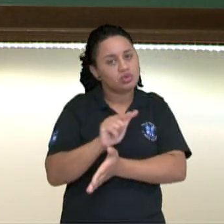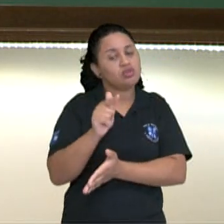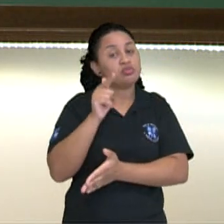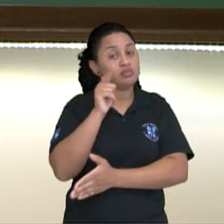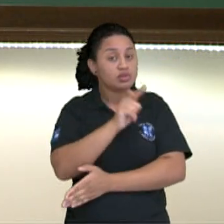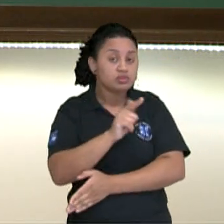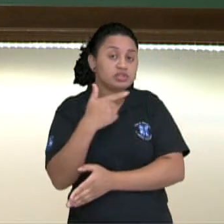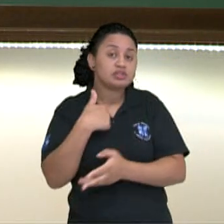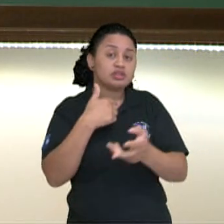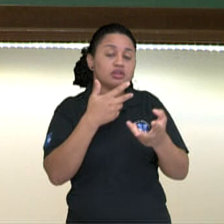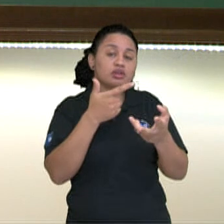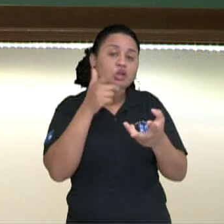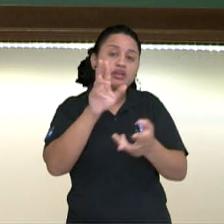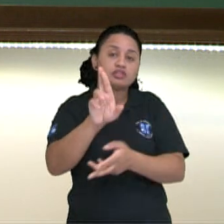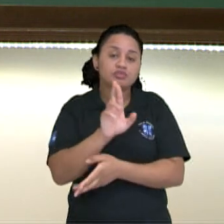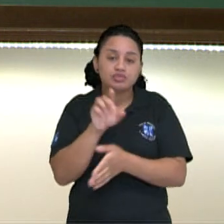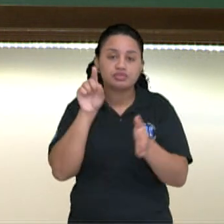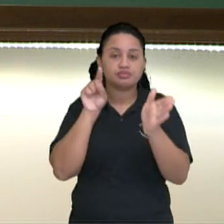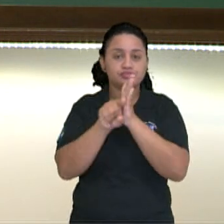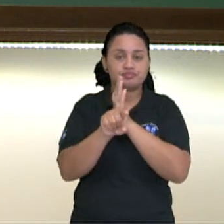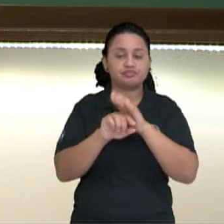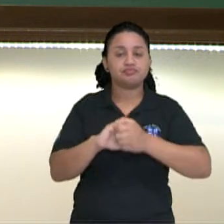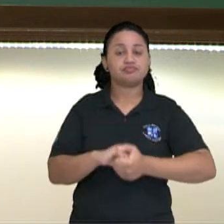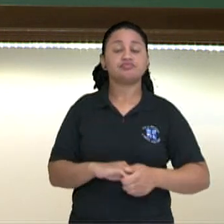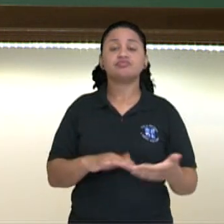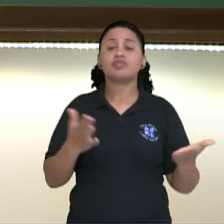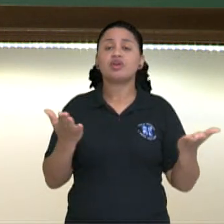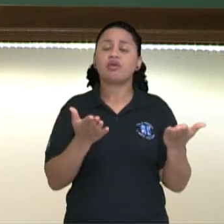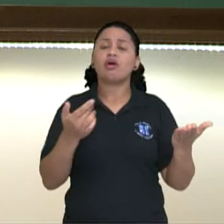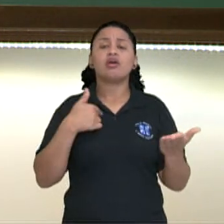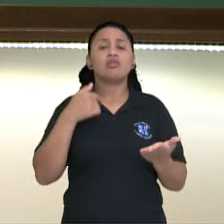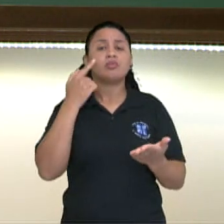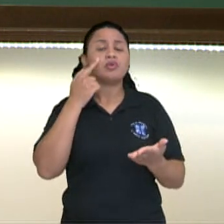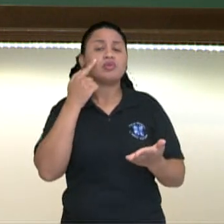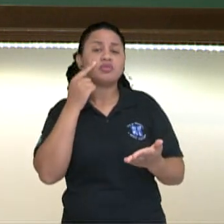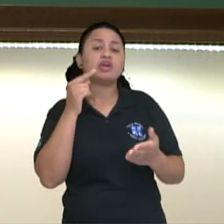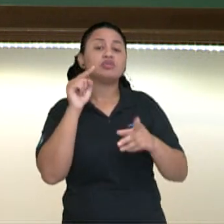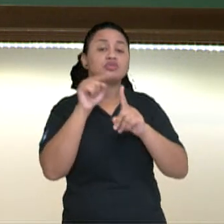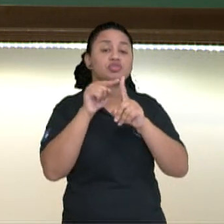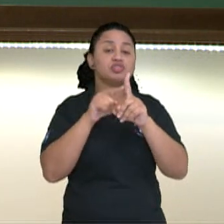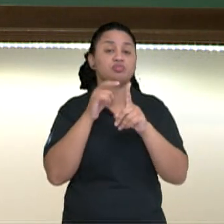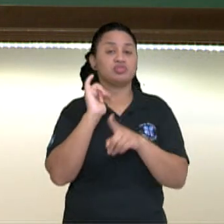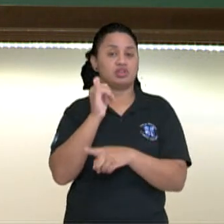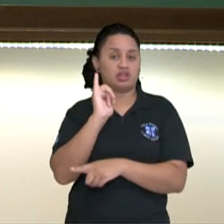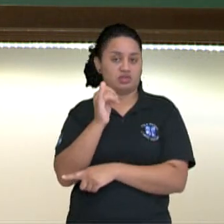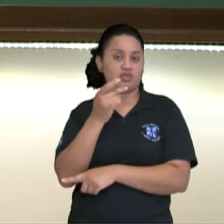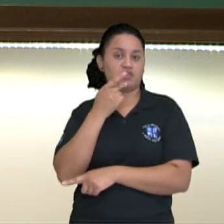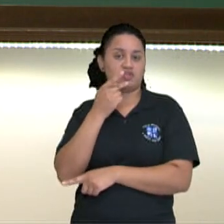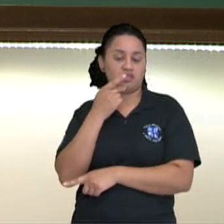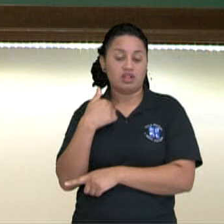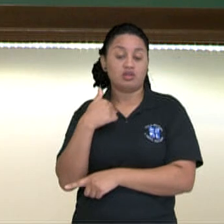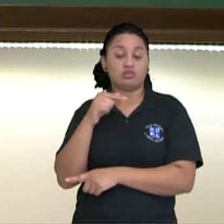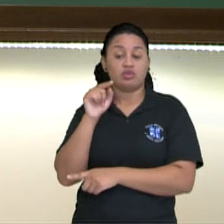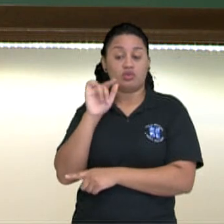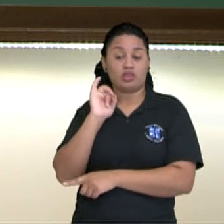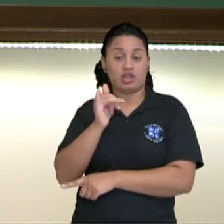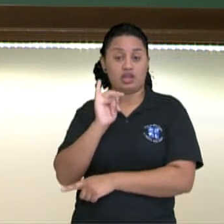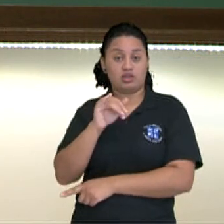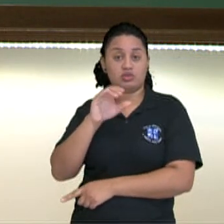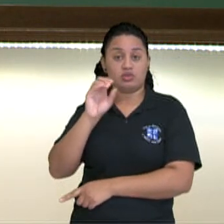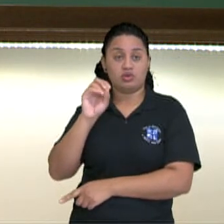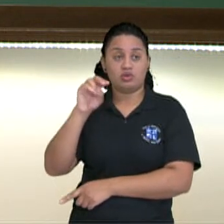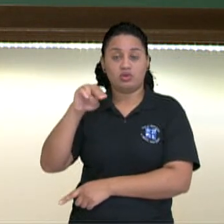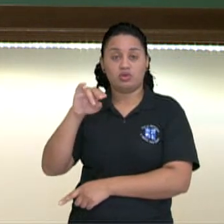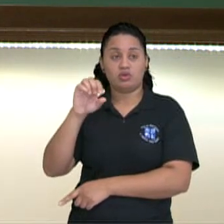então responder a questão? Então vamos lá, a gente estava falando sobre os narradores, certo? Sobre o narrador onisciente, não